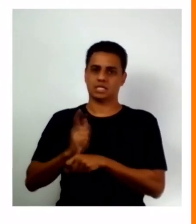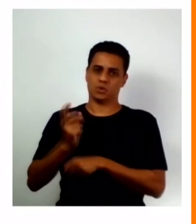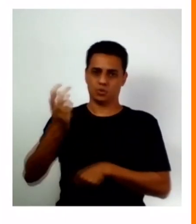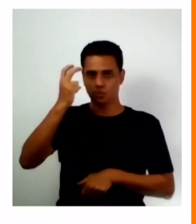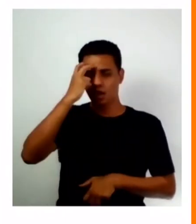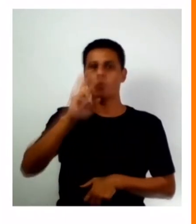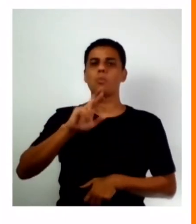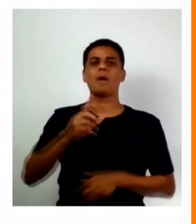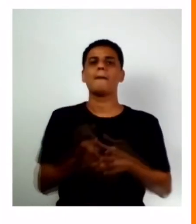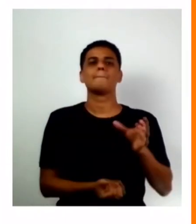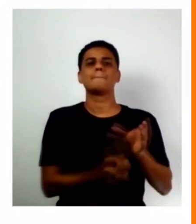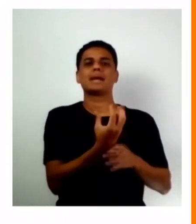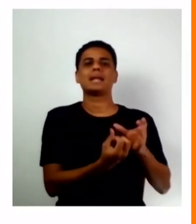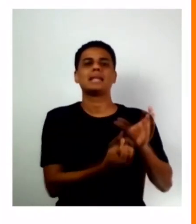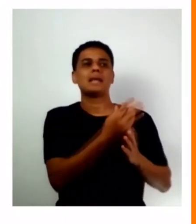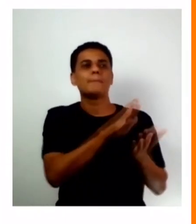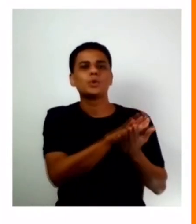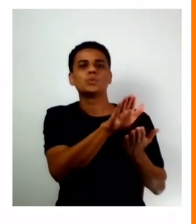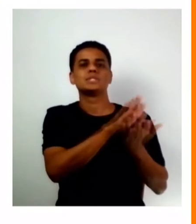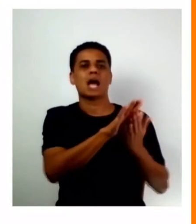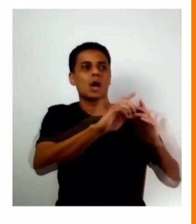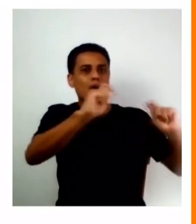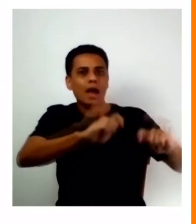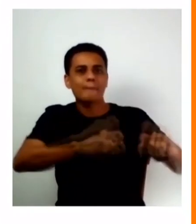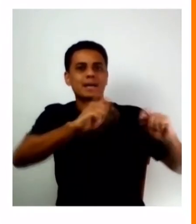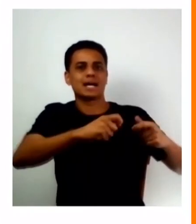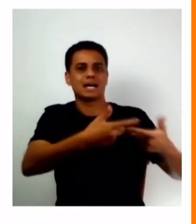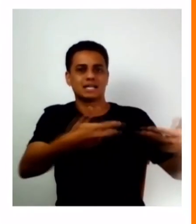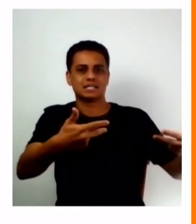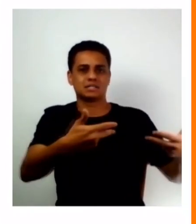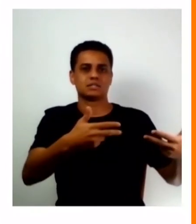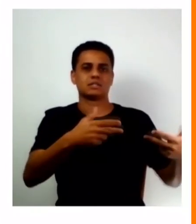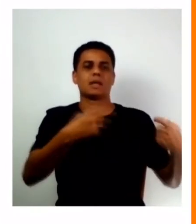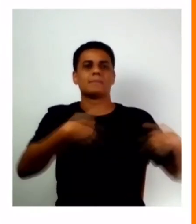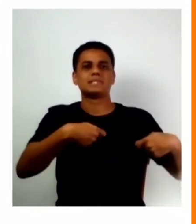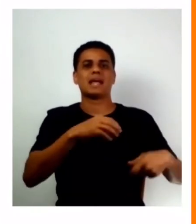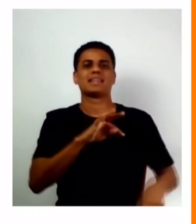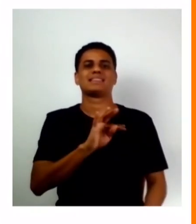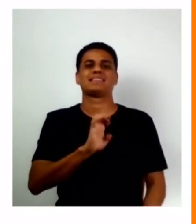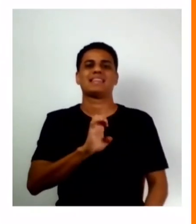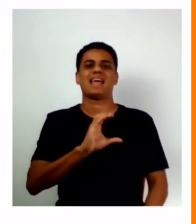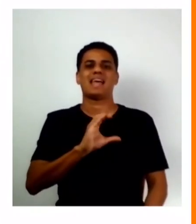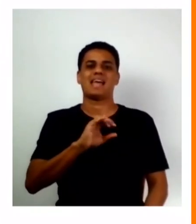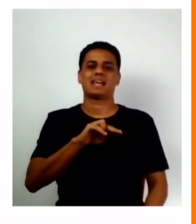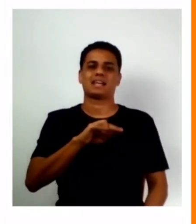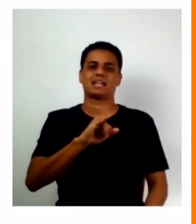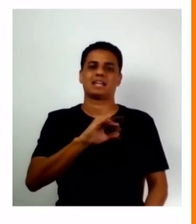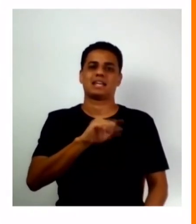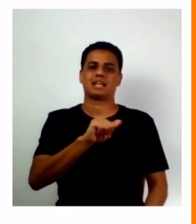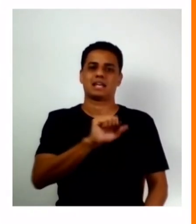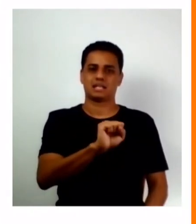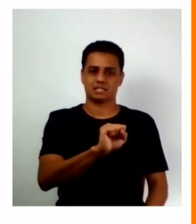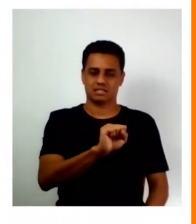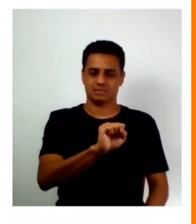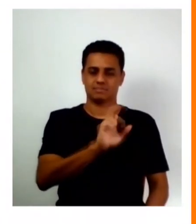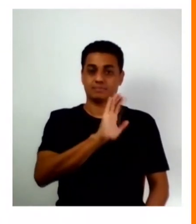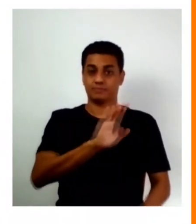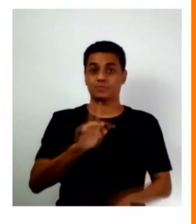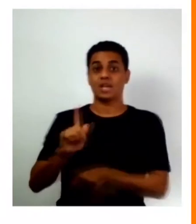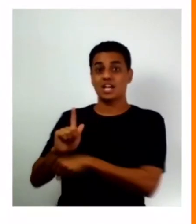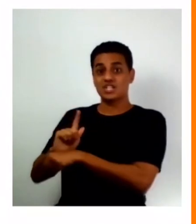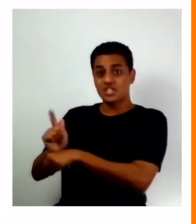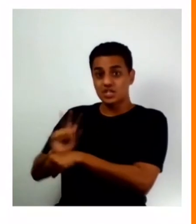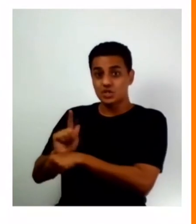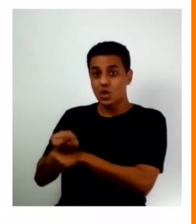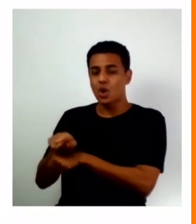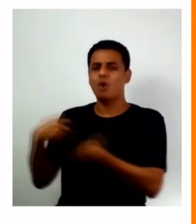É a as técnicas, se tem que ter técnicas. Se não, a primeira questão, um gestor cultural tem que ser muito